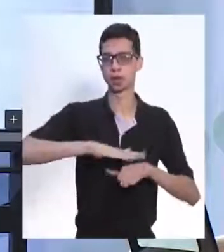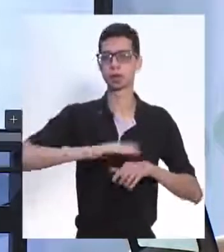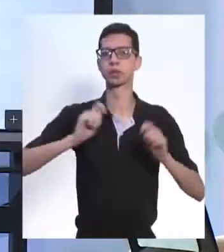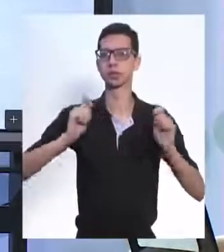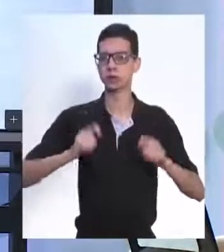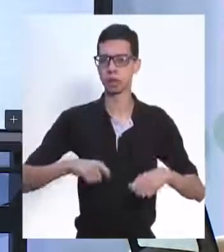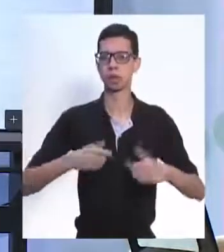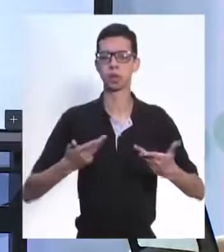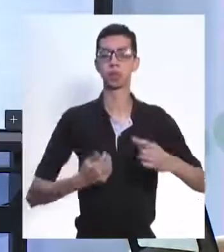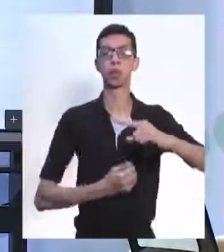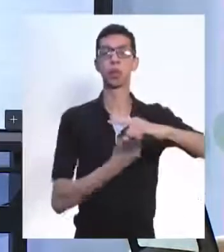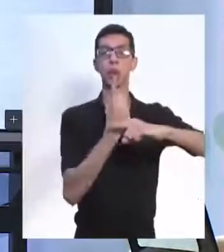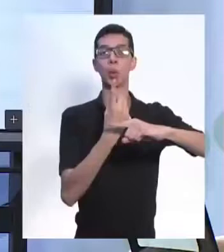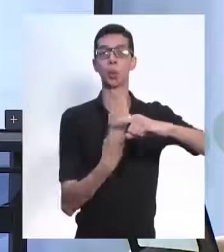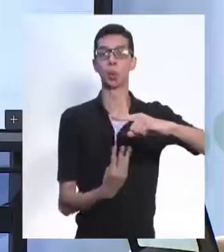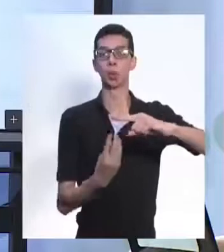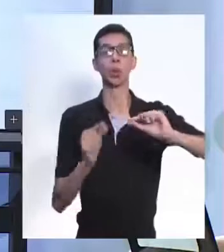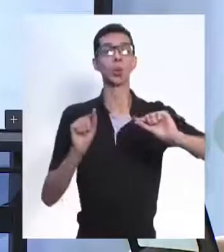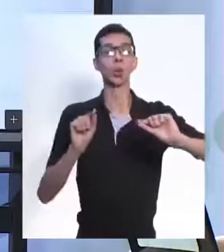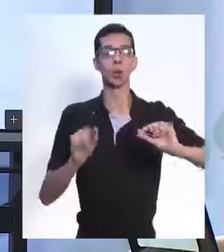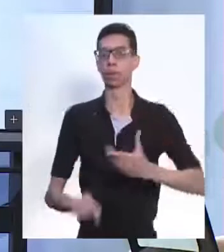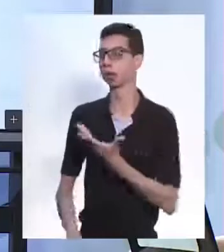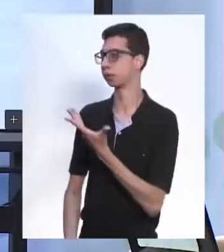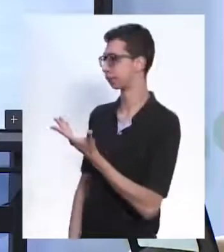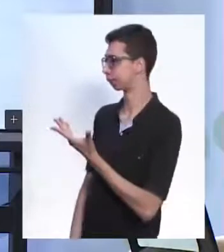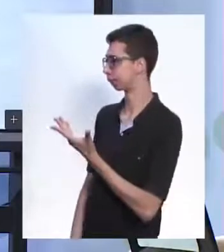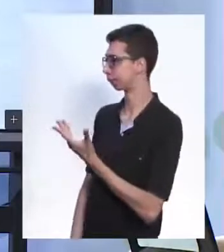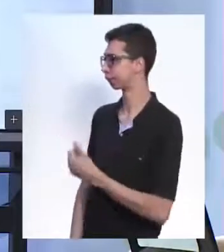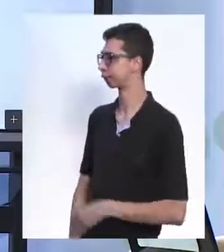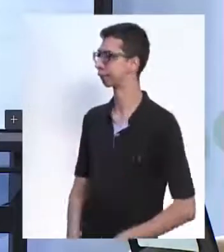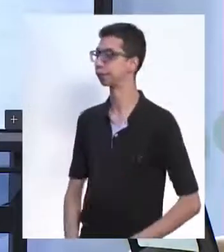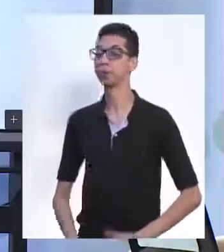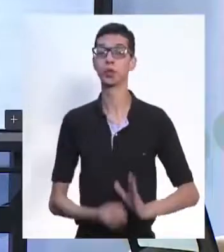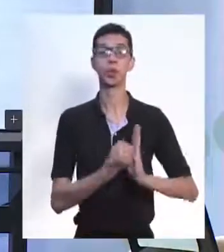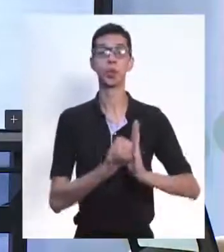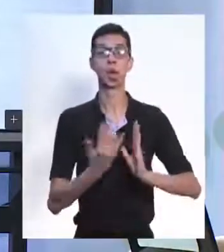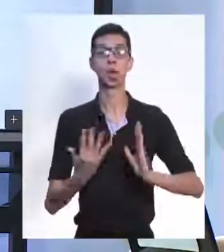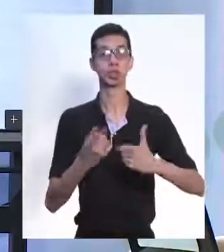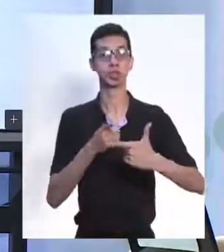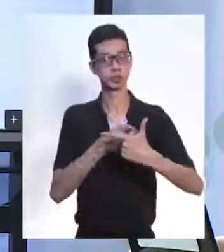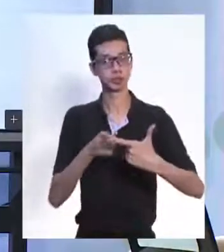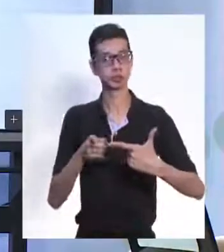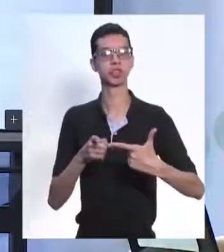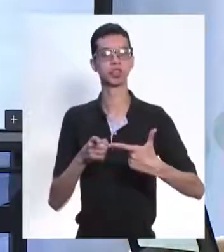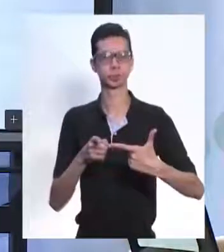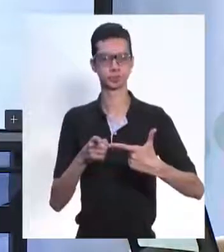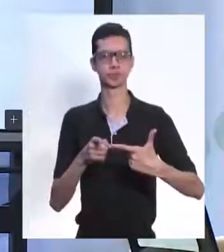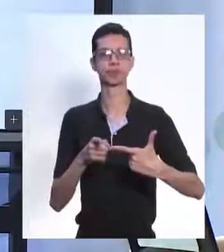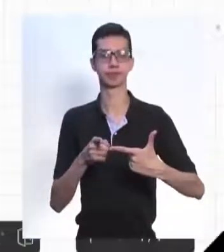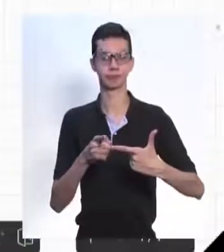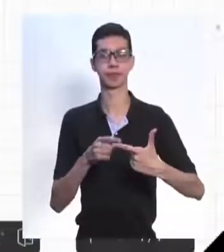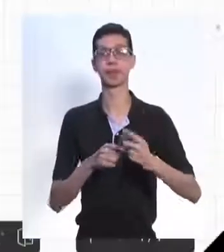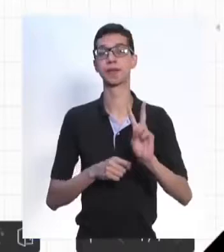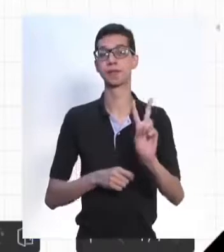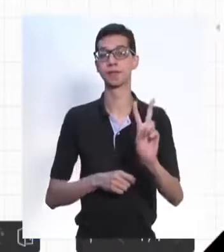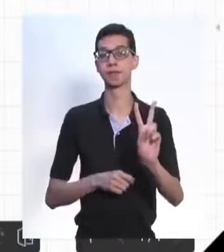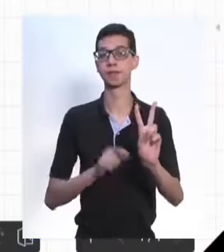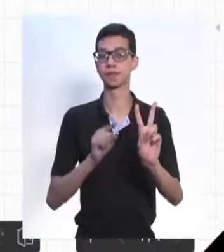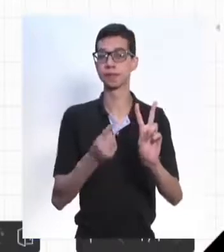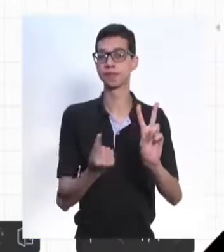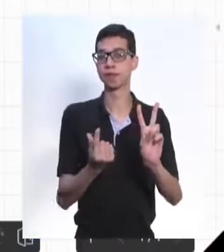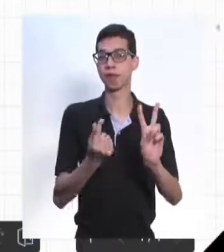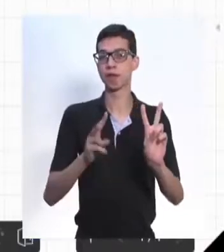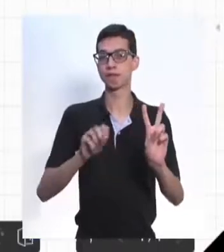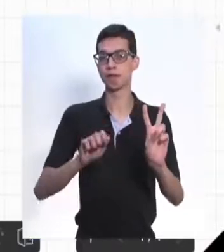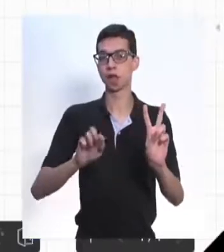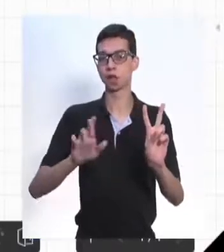representa valor dividido pela quantidade. Eu utilizei a letra V para representar... Eu até